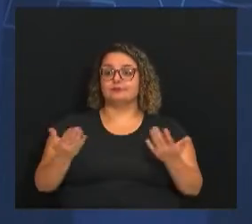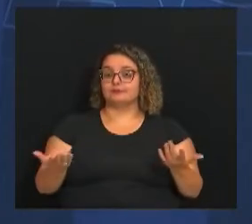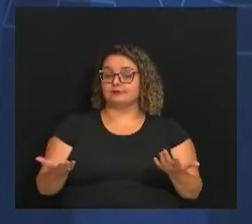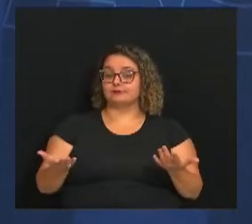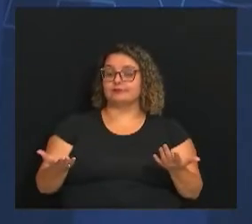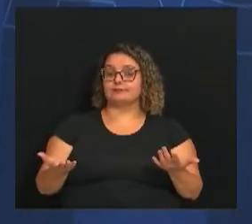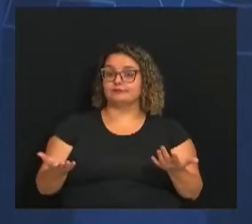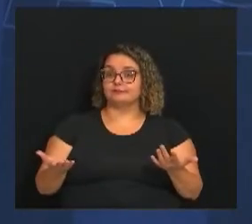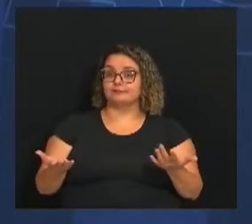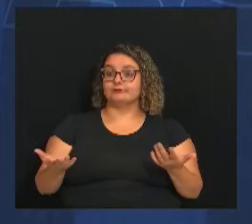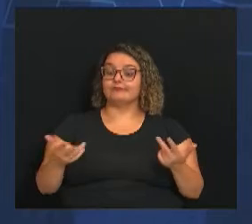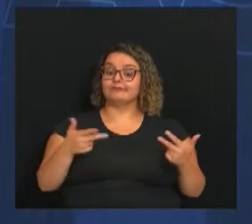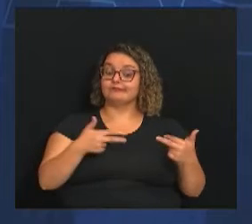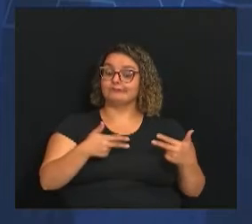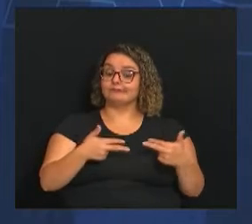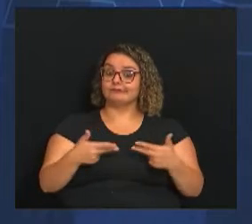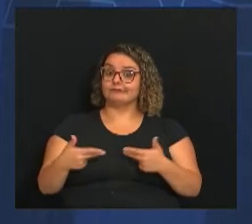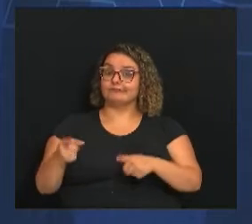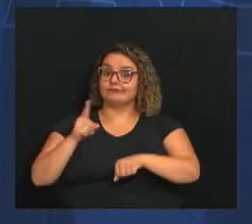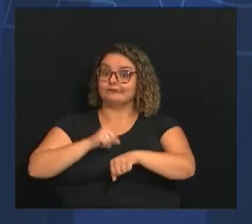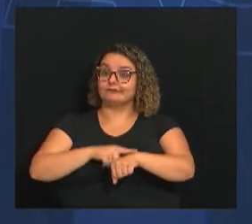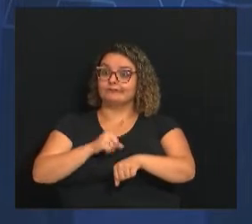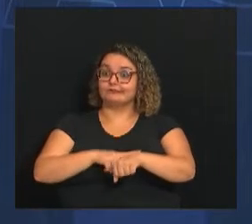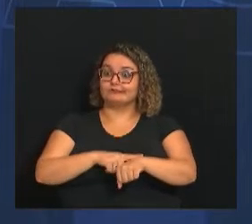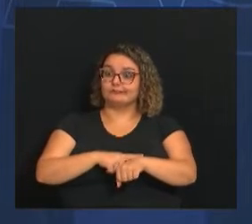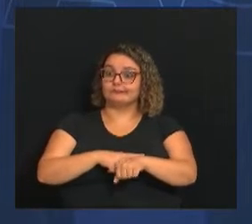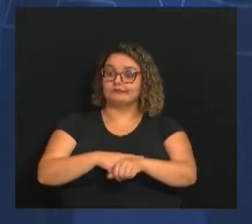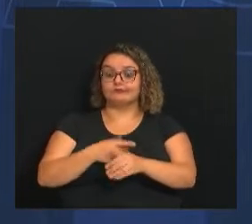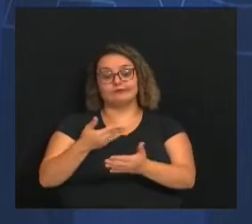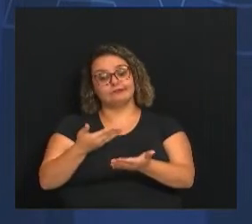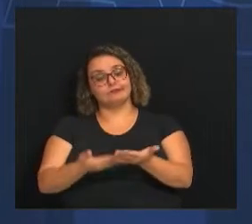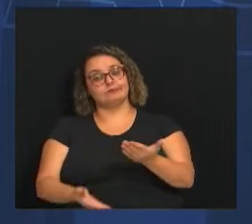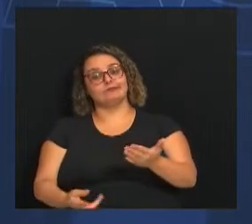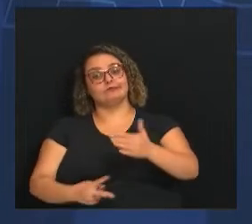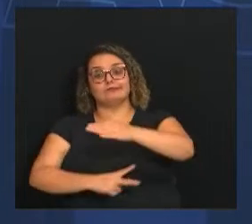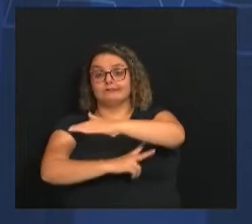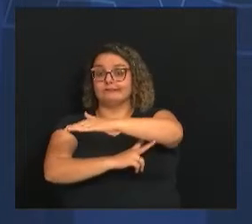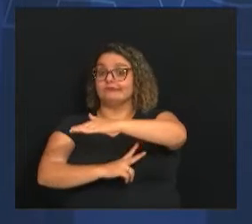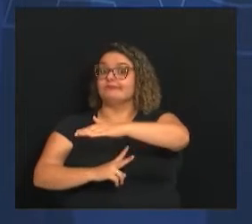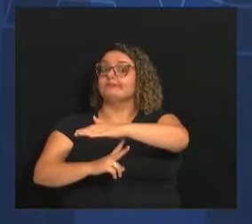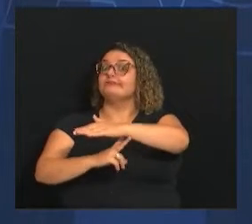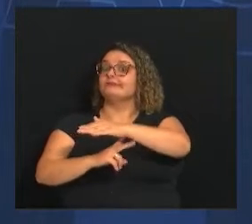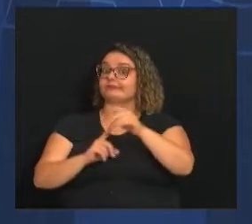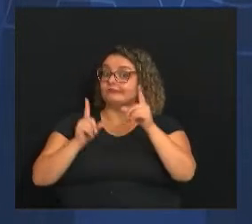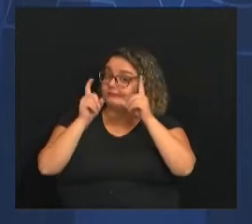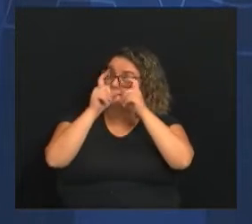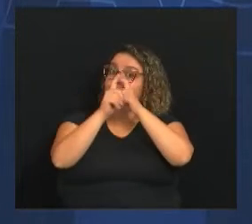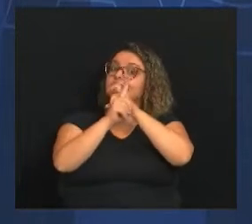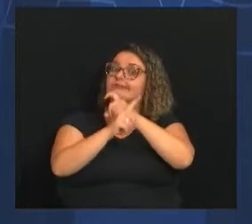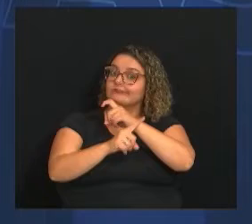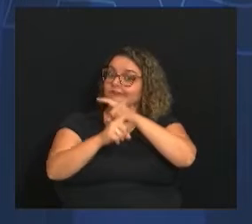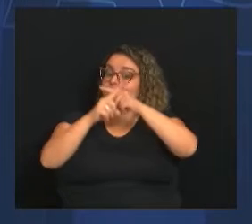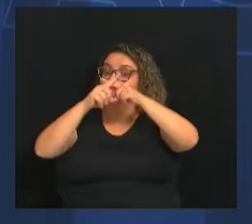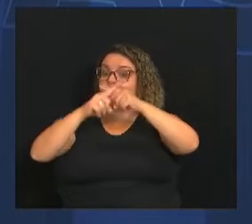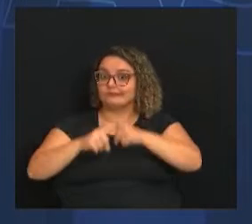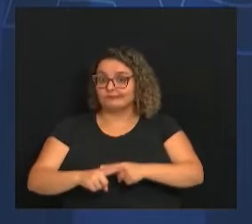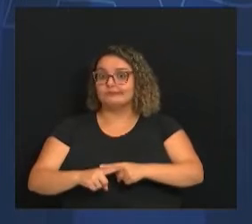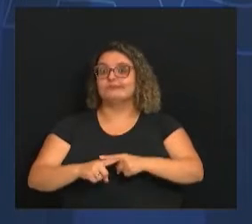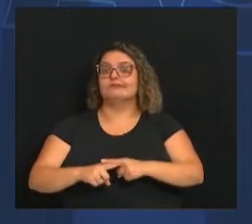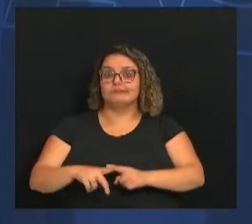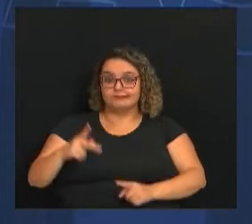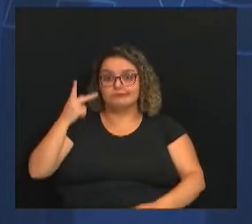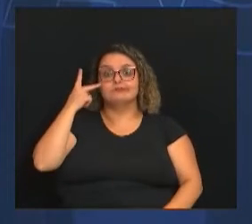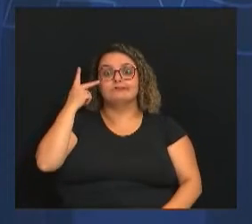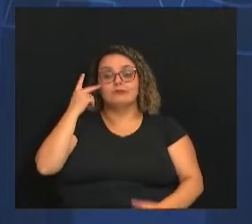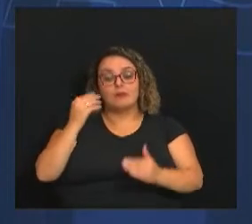Pela ordem cronológica, né? Derrota que coloca a Ponte em uma situação muito difícil no Campeonato Paulista, entrou na zona